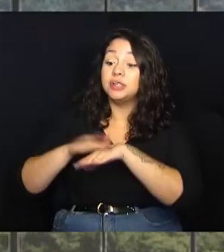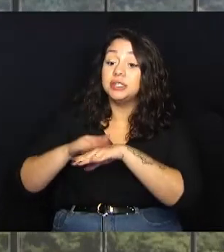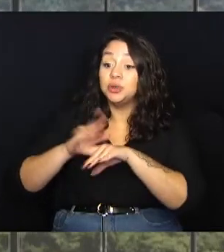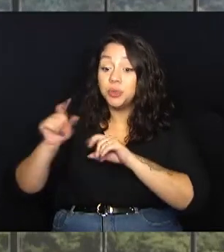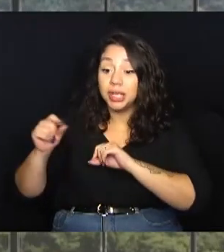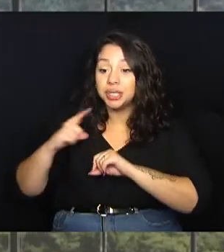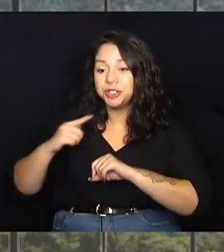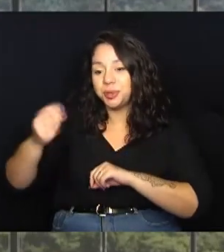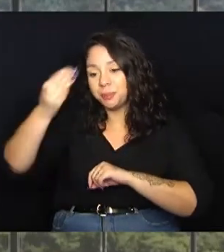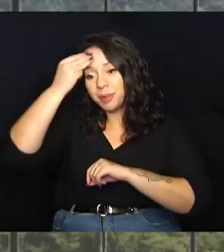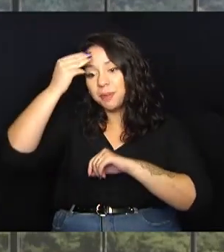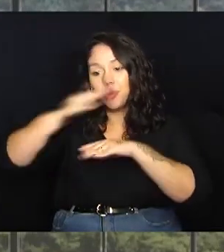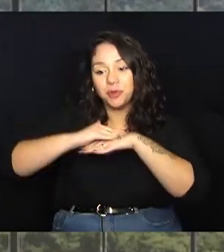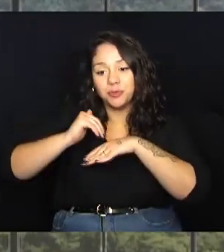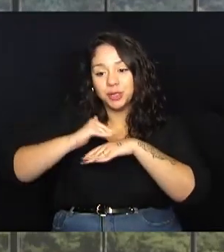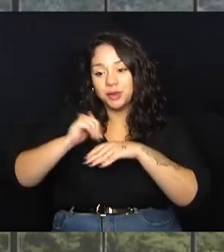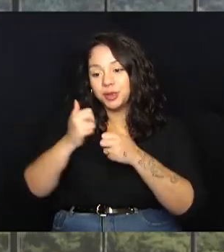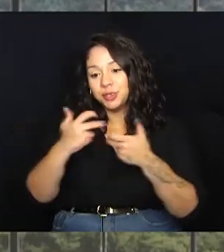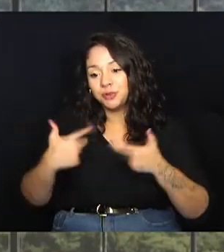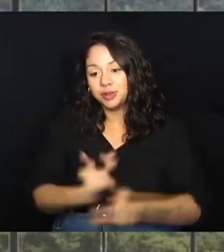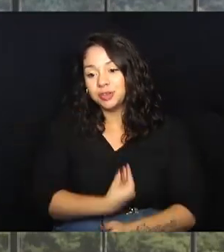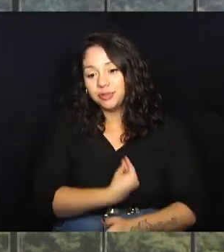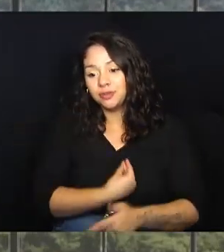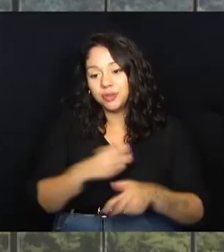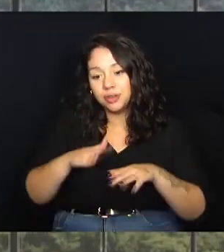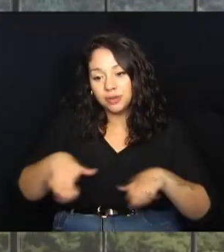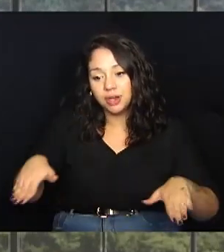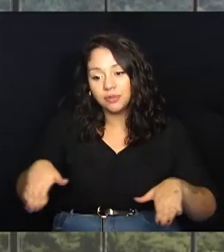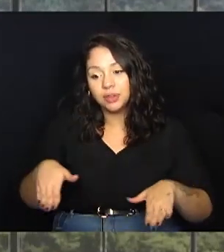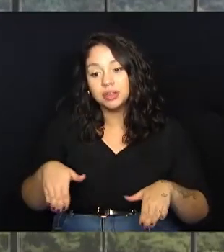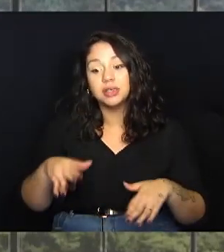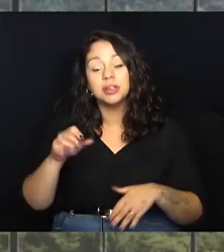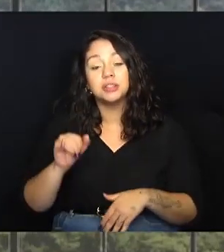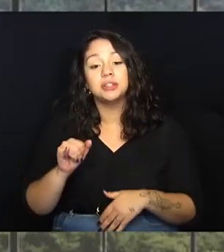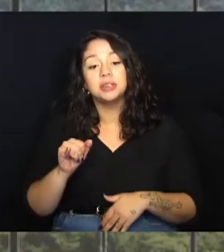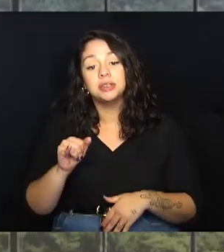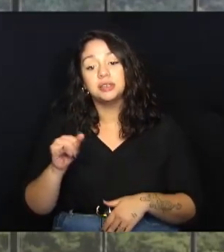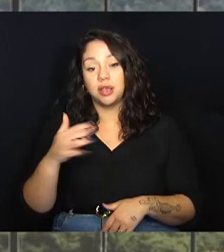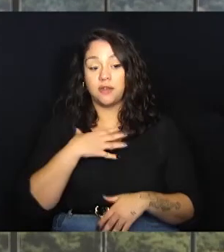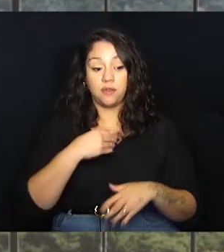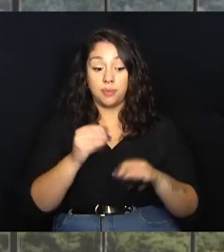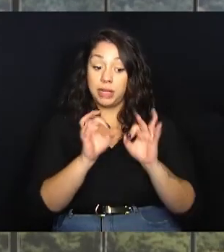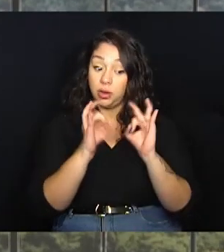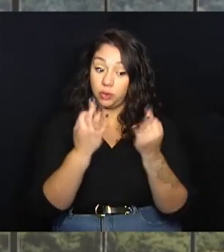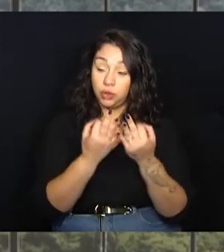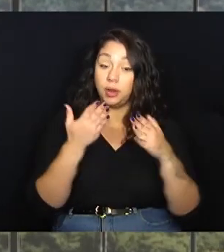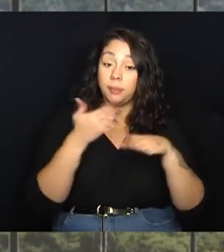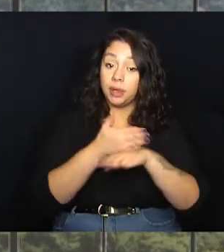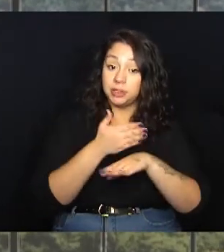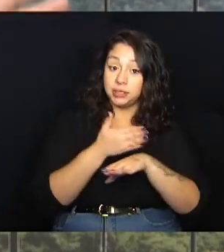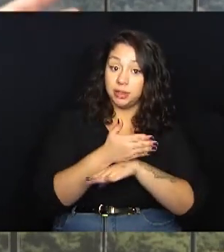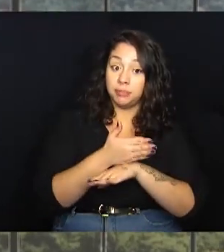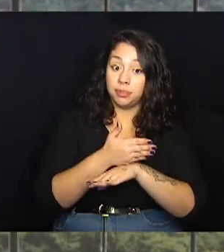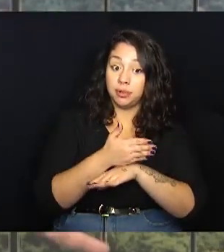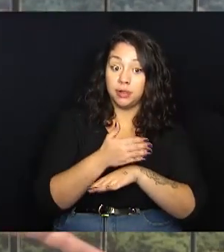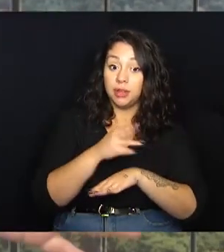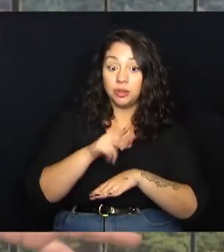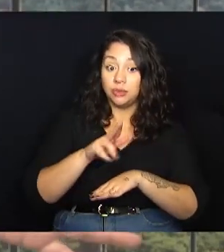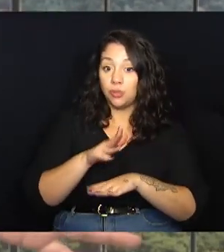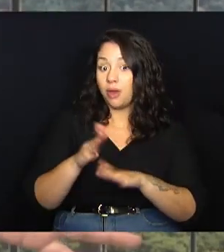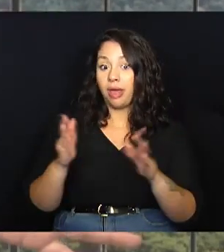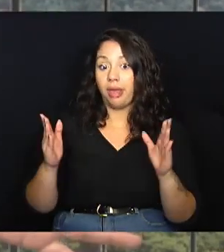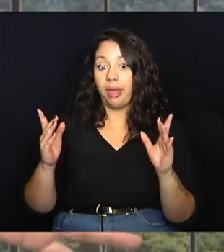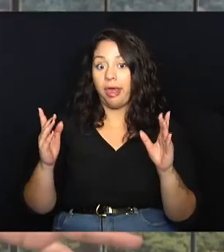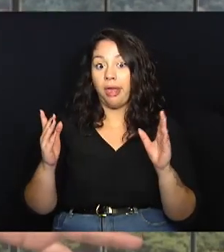afetivas daquilo que você viveu na sua infância. E se a família acolhedora faz parte, não é uma lacuna, né? De